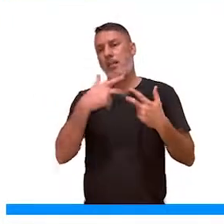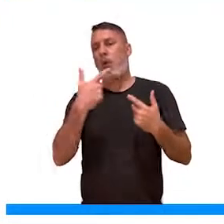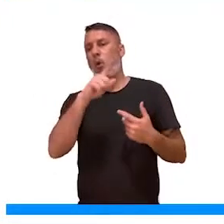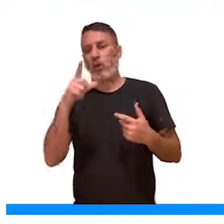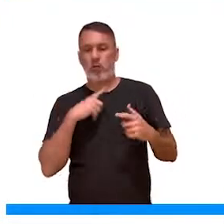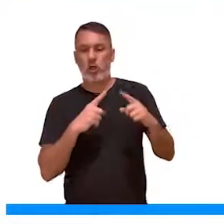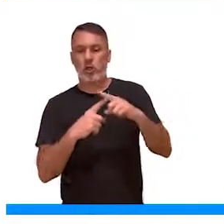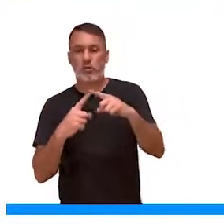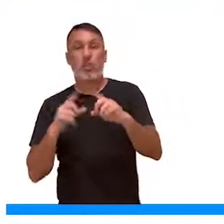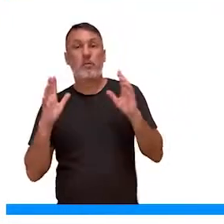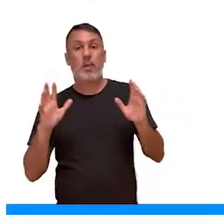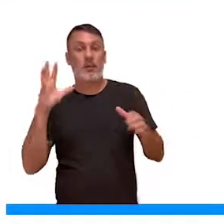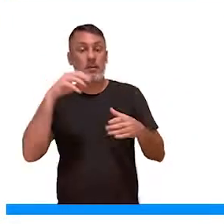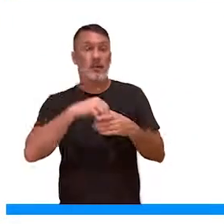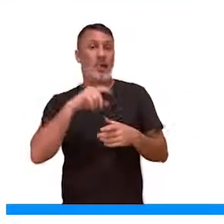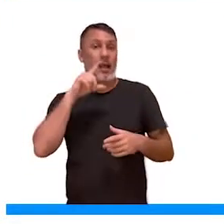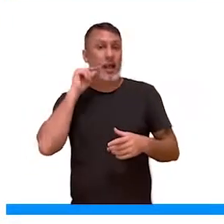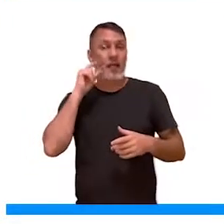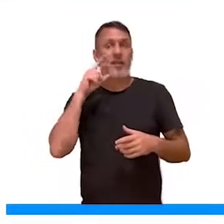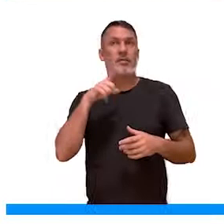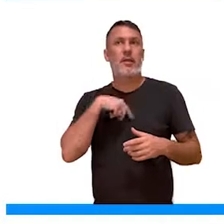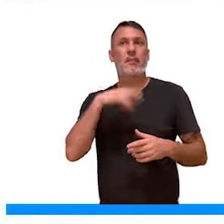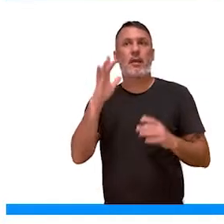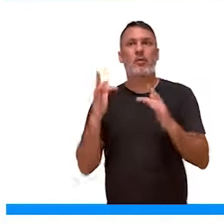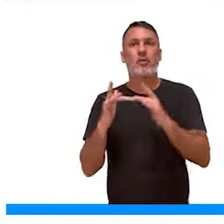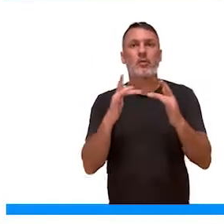outros animais também. Só que como os gatos